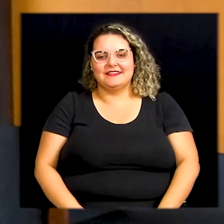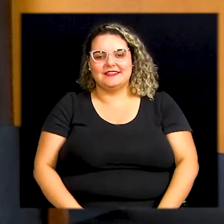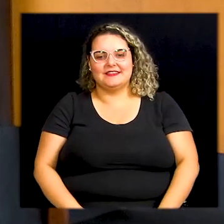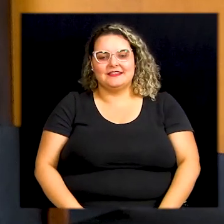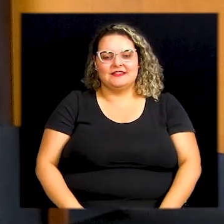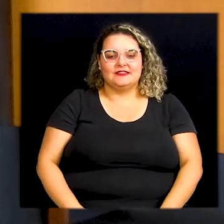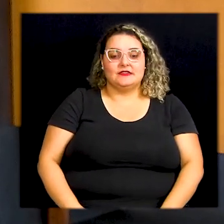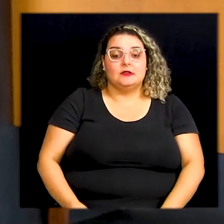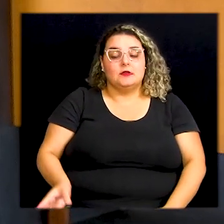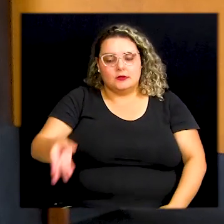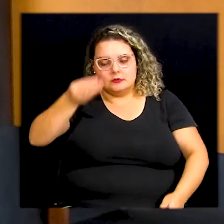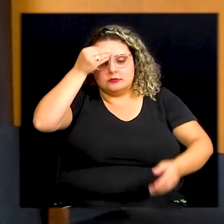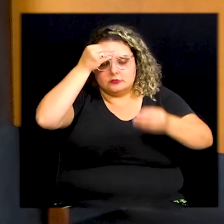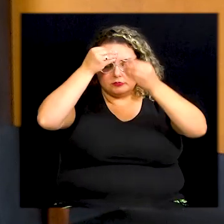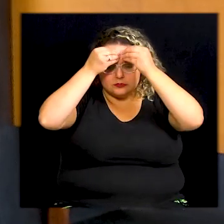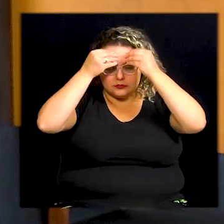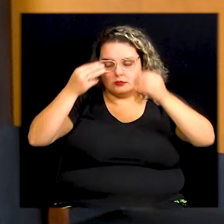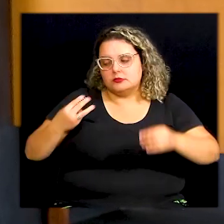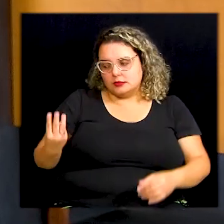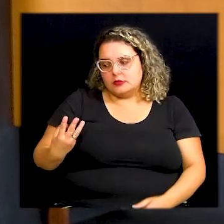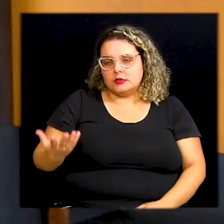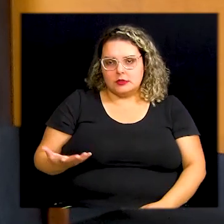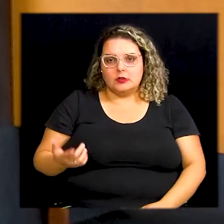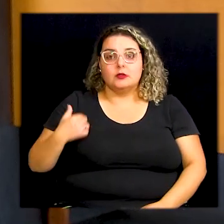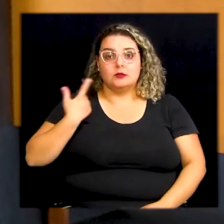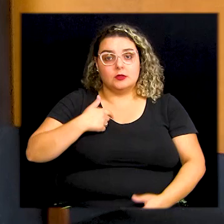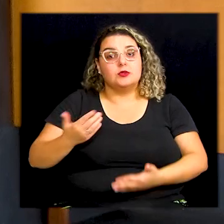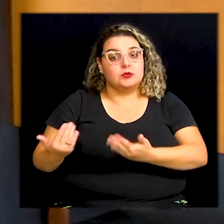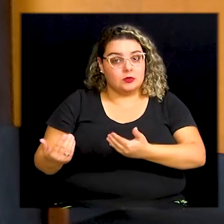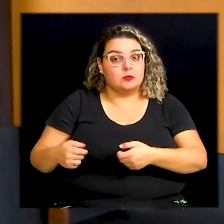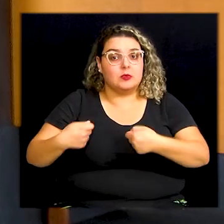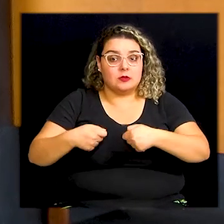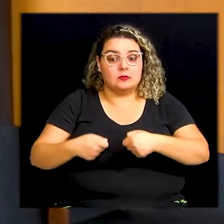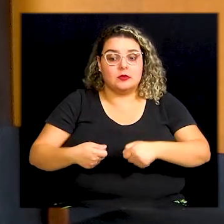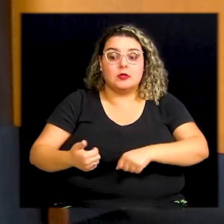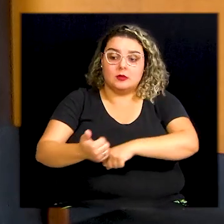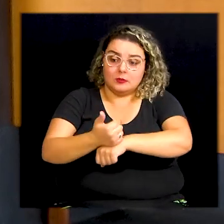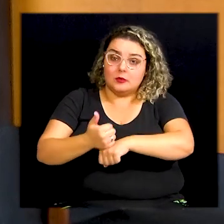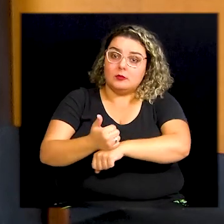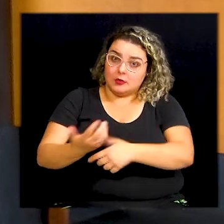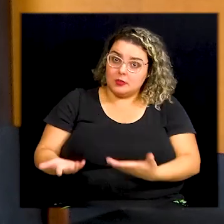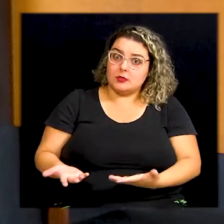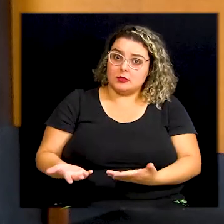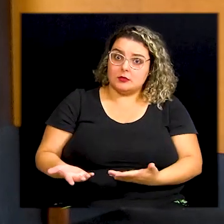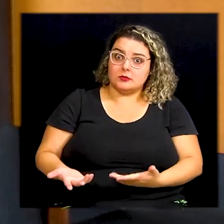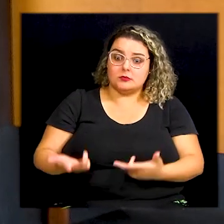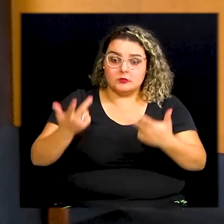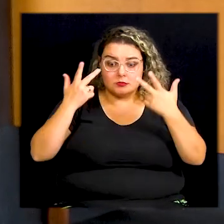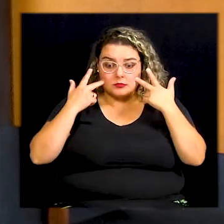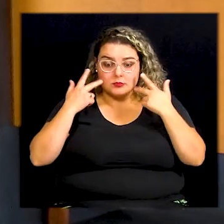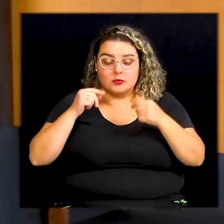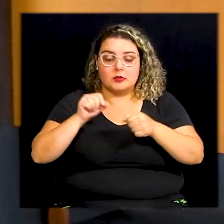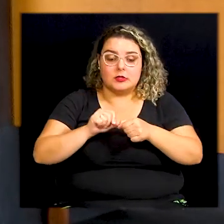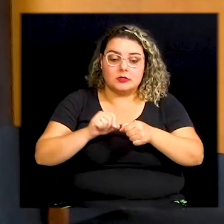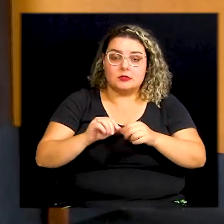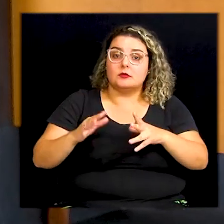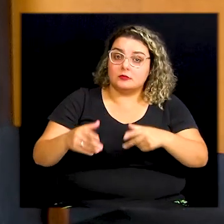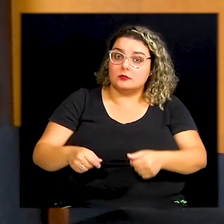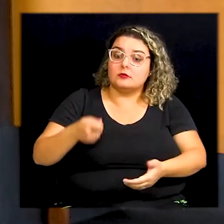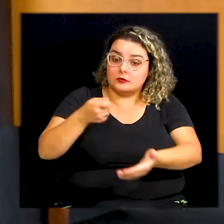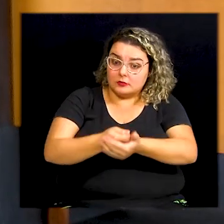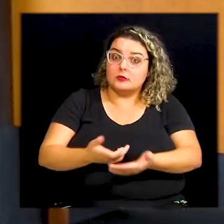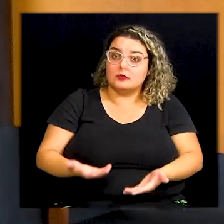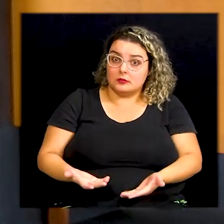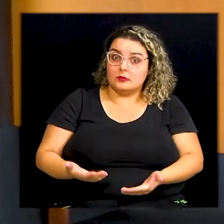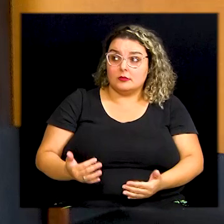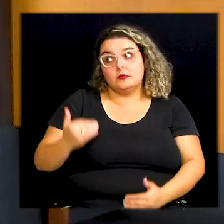na nossa cabeça, que tipo, a gente é jovem, mas a gente tem que jogar como um jogador normal, tem que fazer todas as coisas